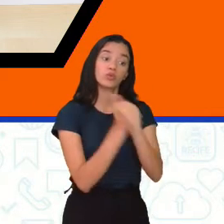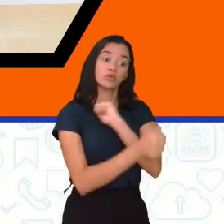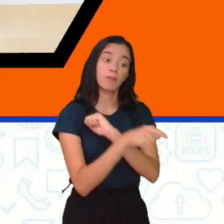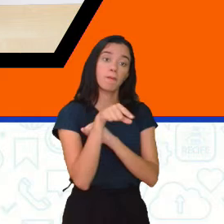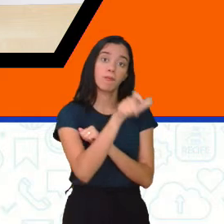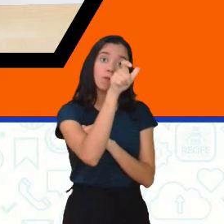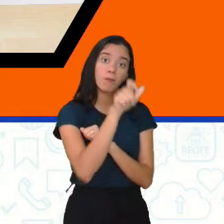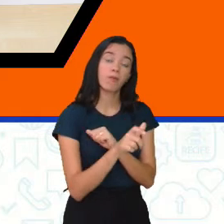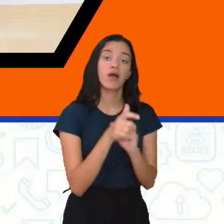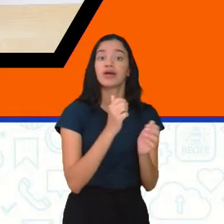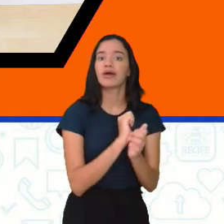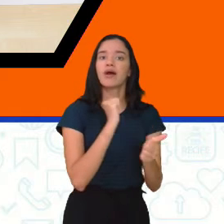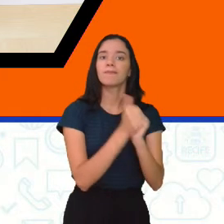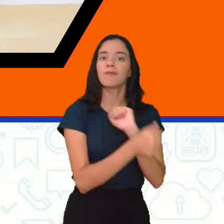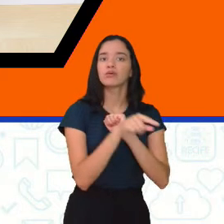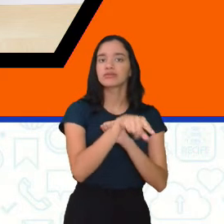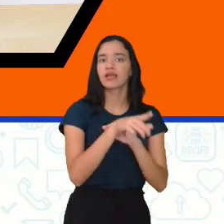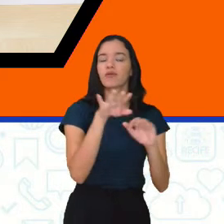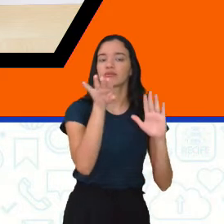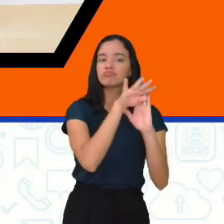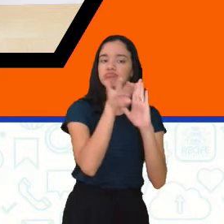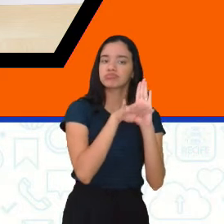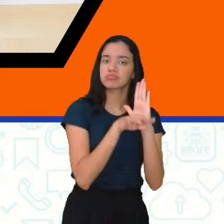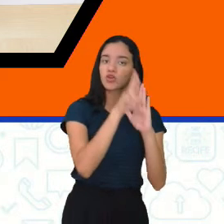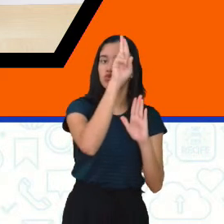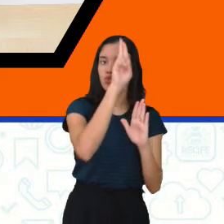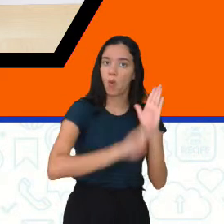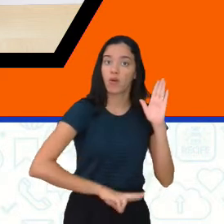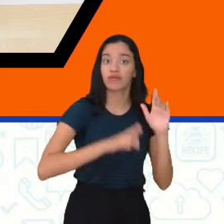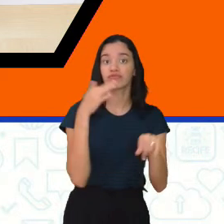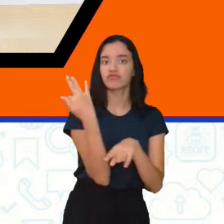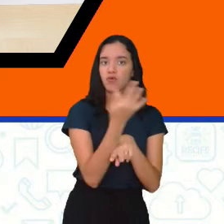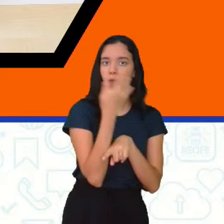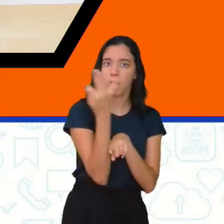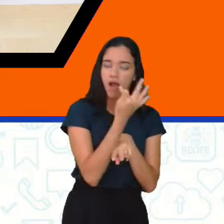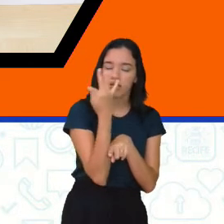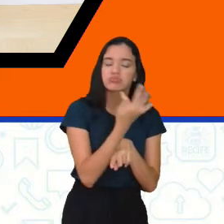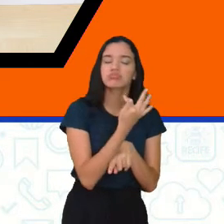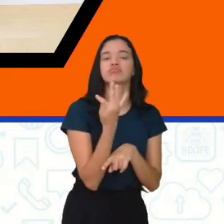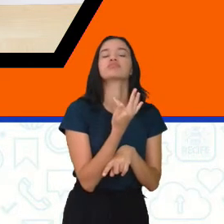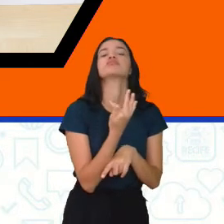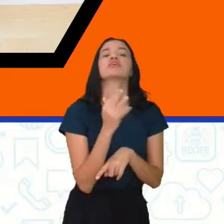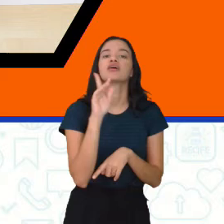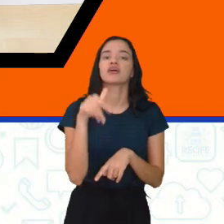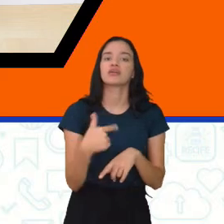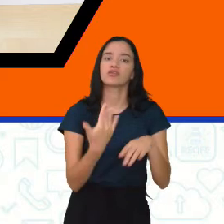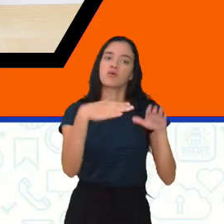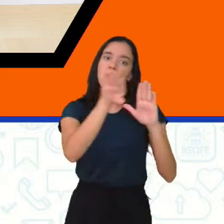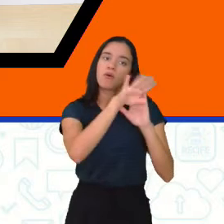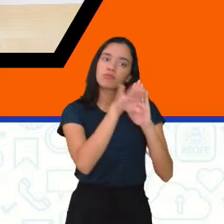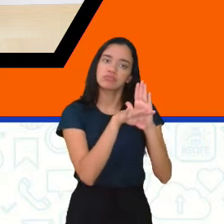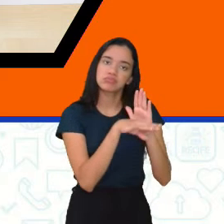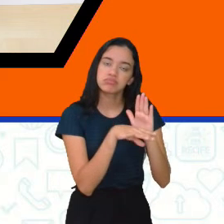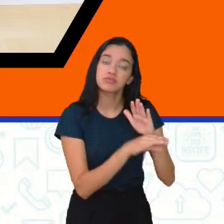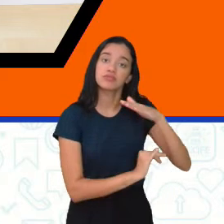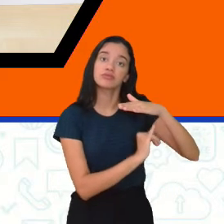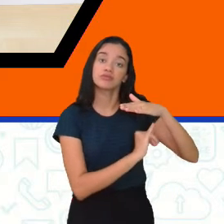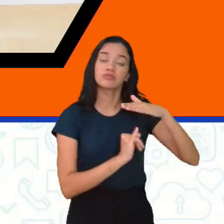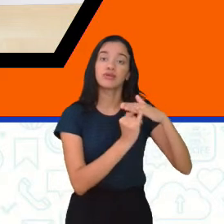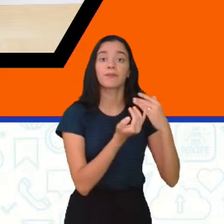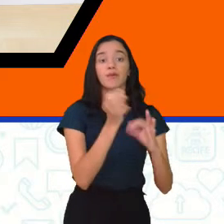regido por um conjunto de regras formais, né? Que são institucionalizadas